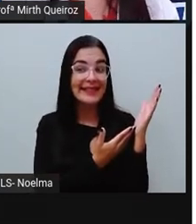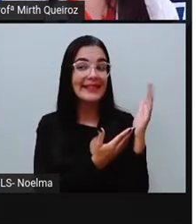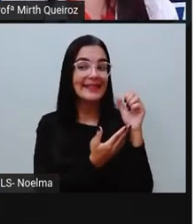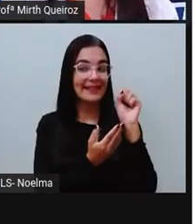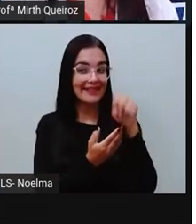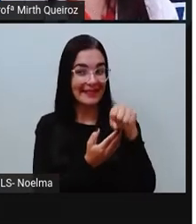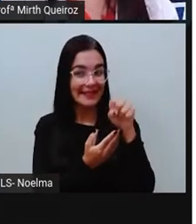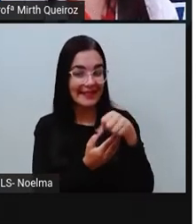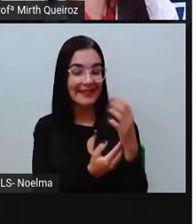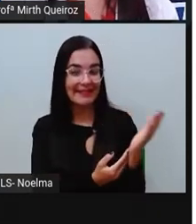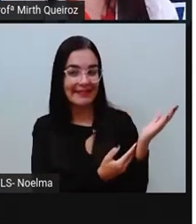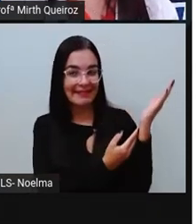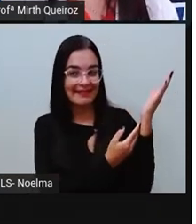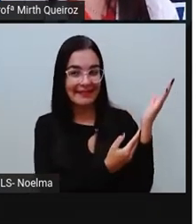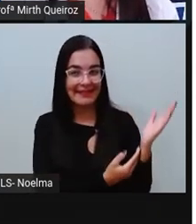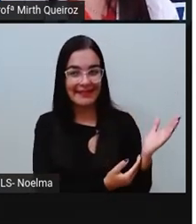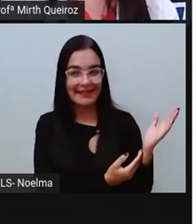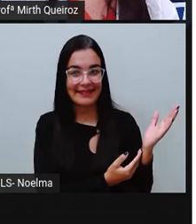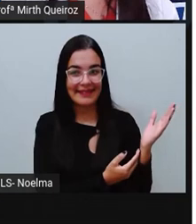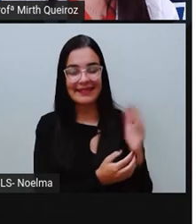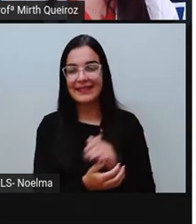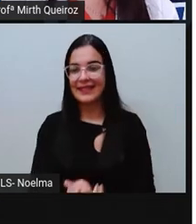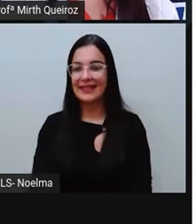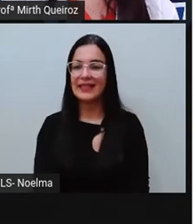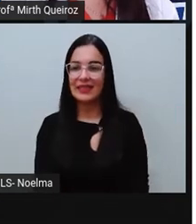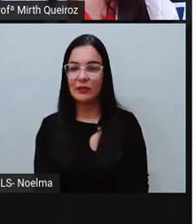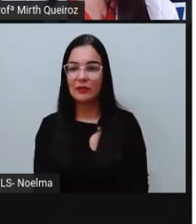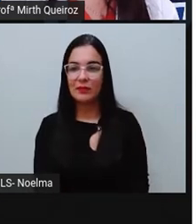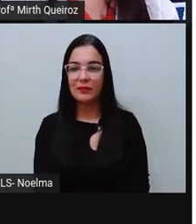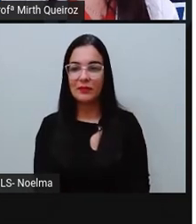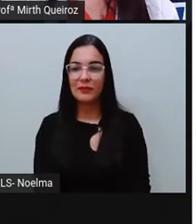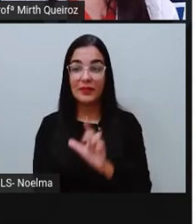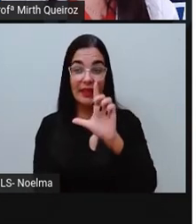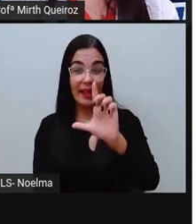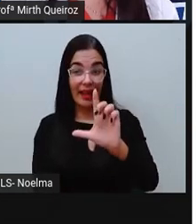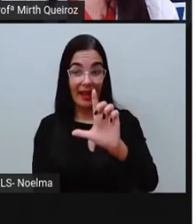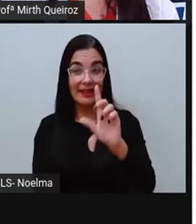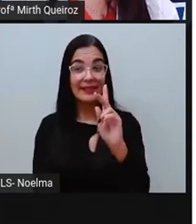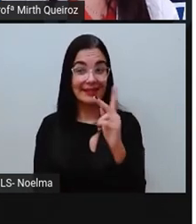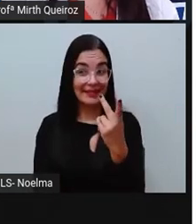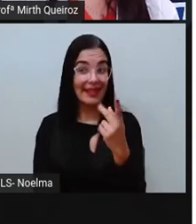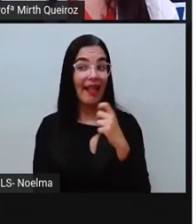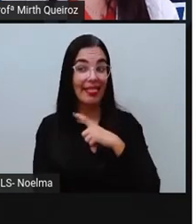Folha. Se escreve com LH, ó.